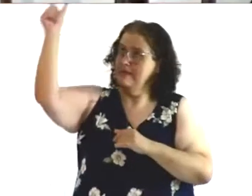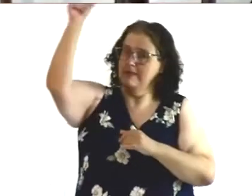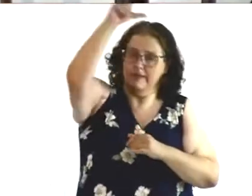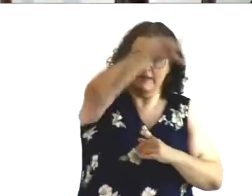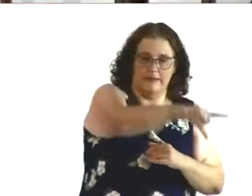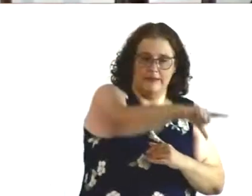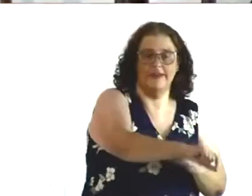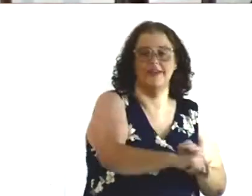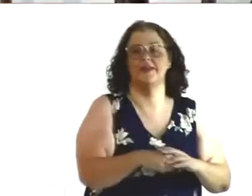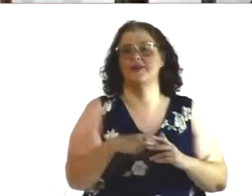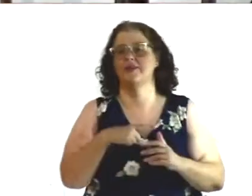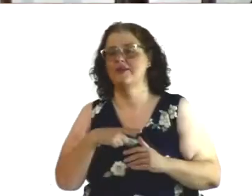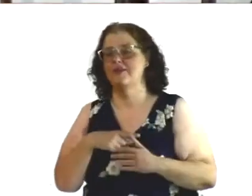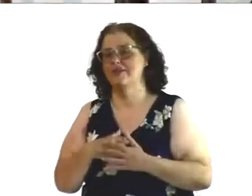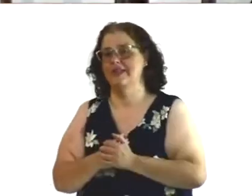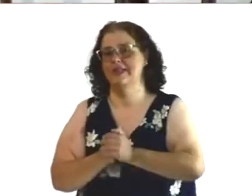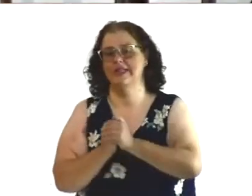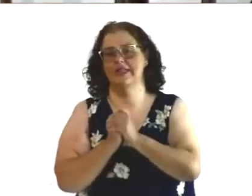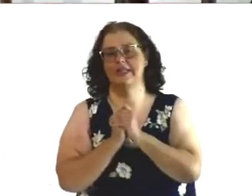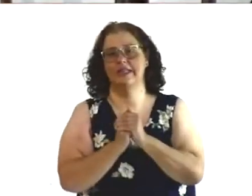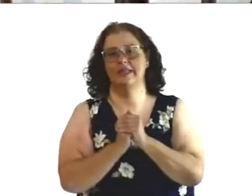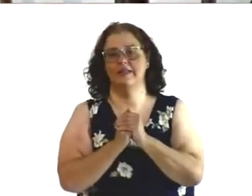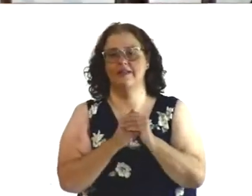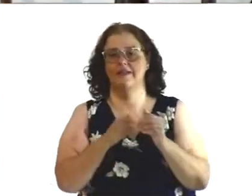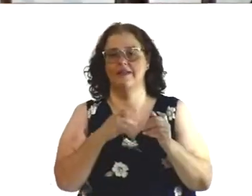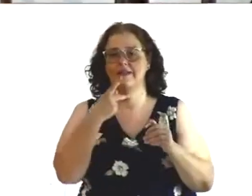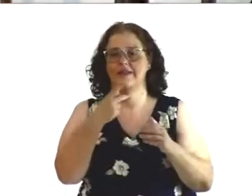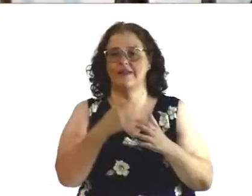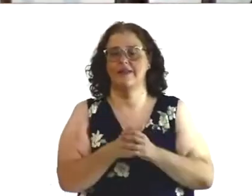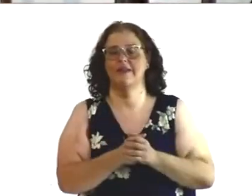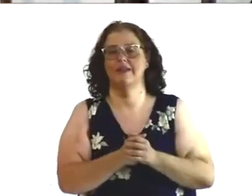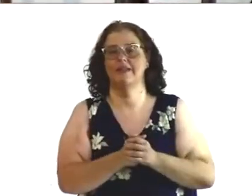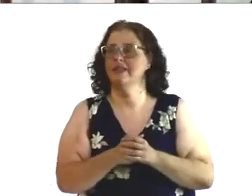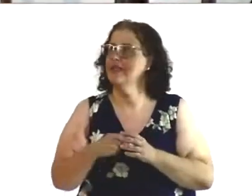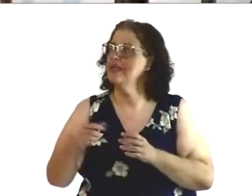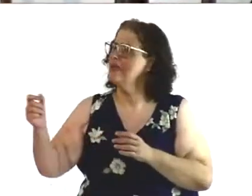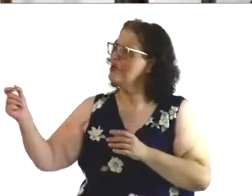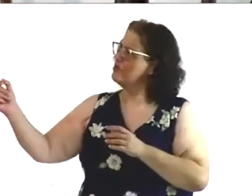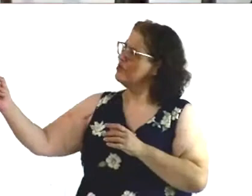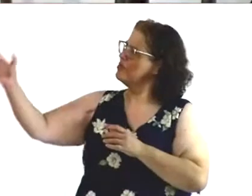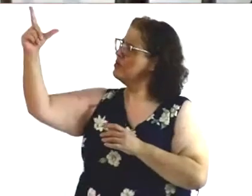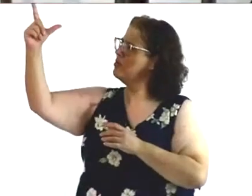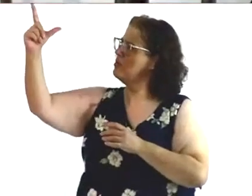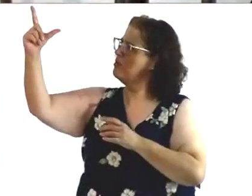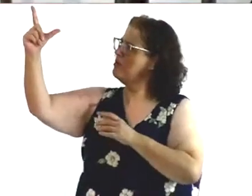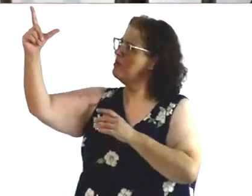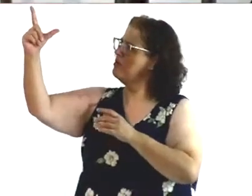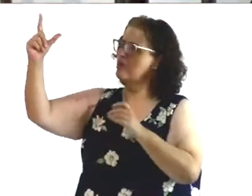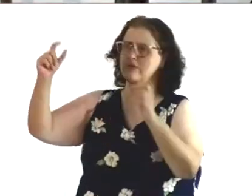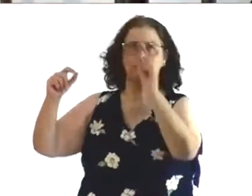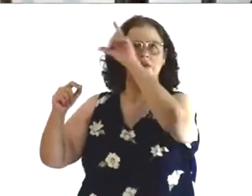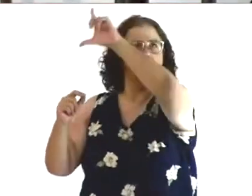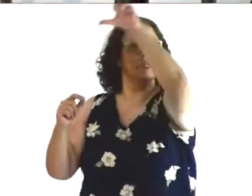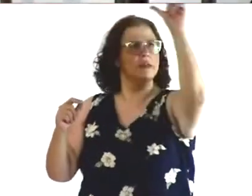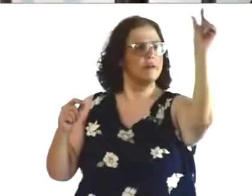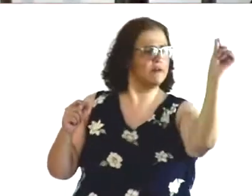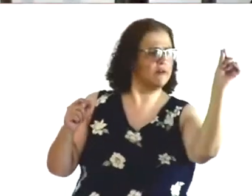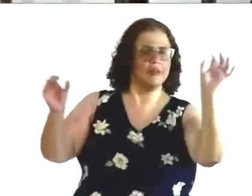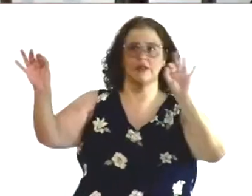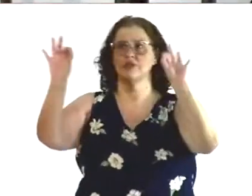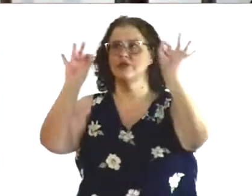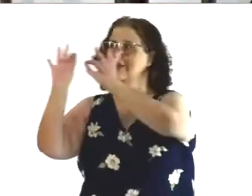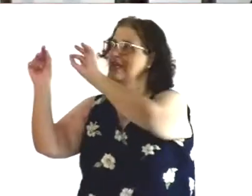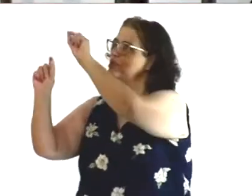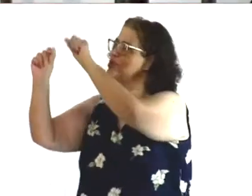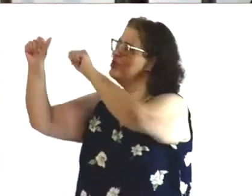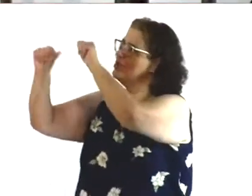que descobriram que o sol não nasce sempre no mesmo lugar, e também não se põe sempre no mesmo lugar, o homem